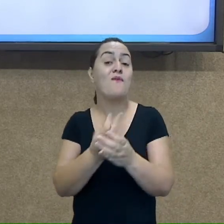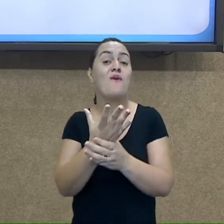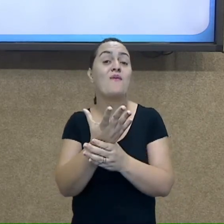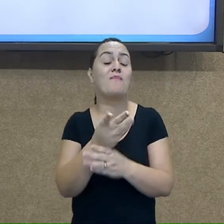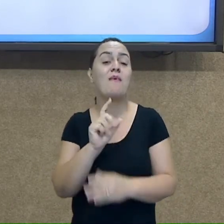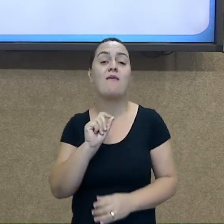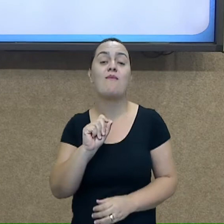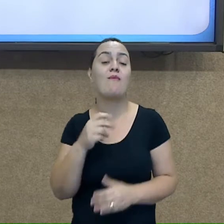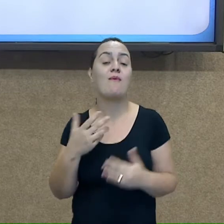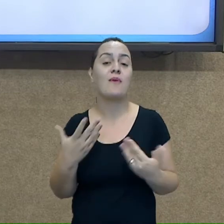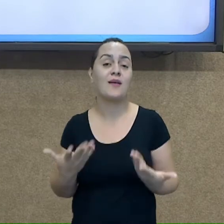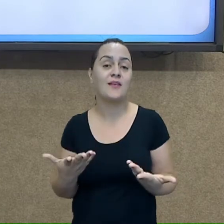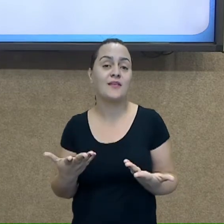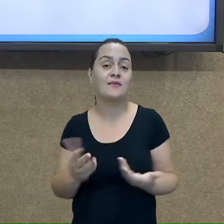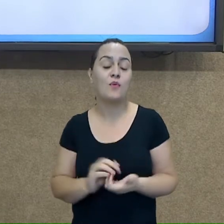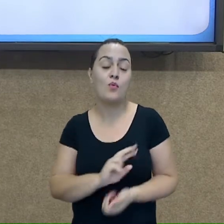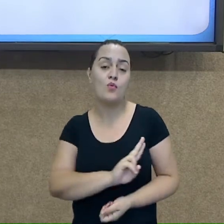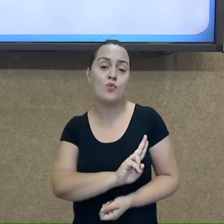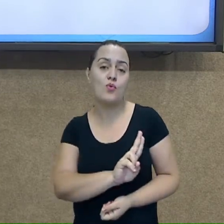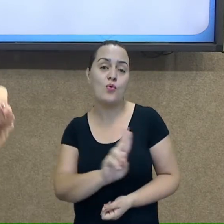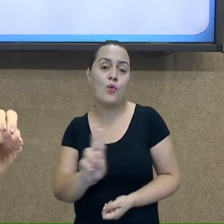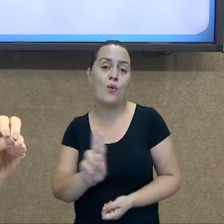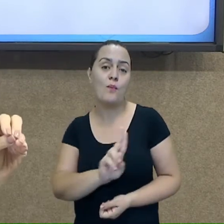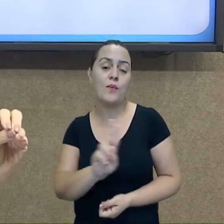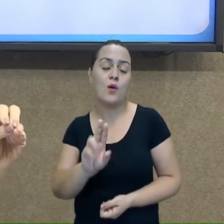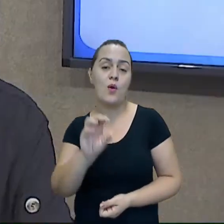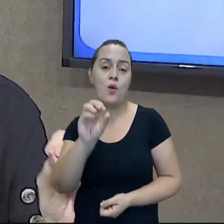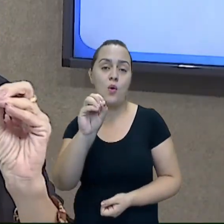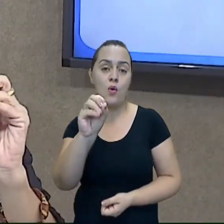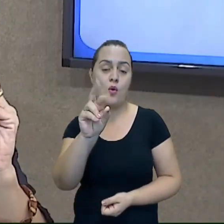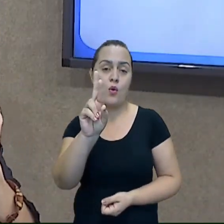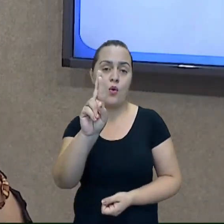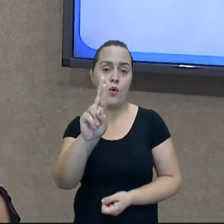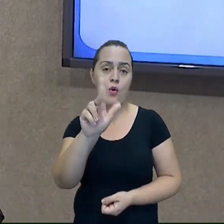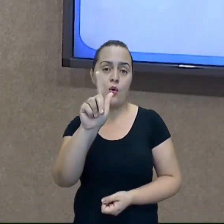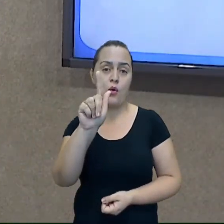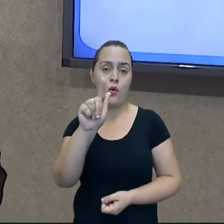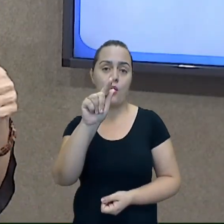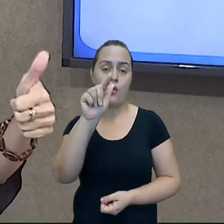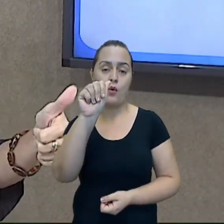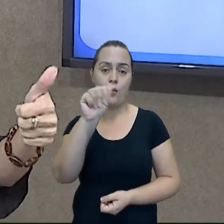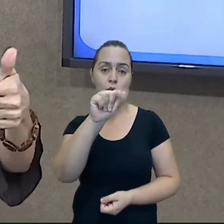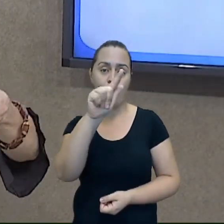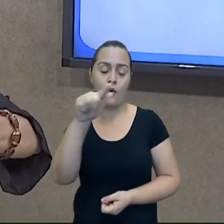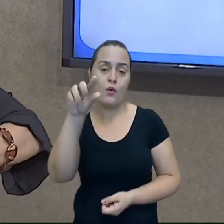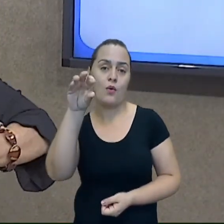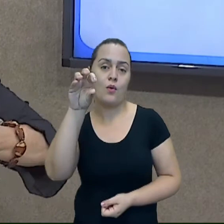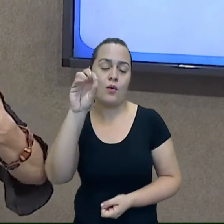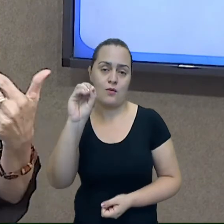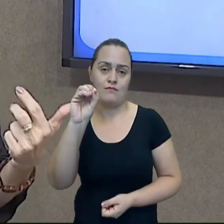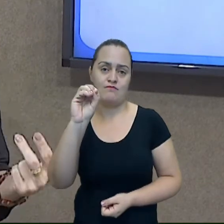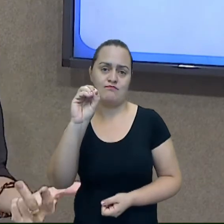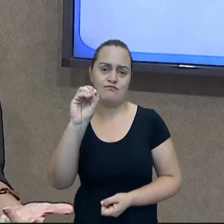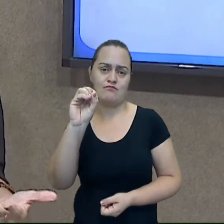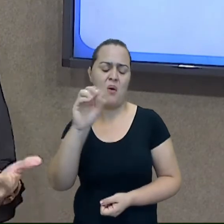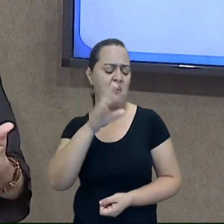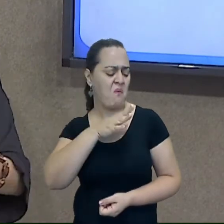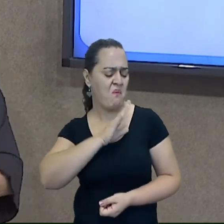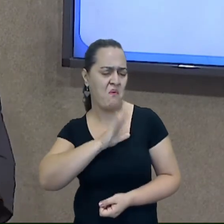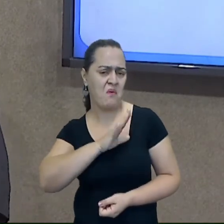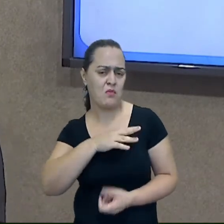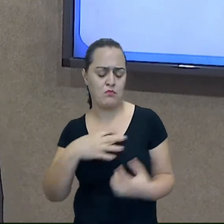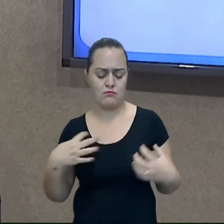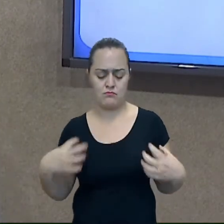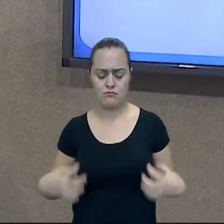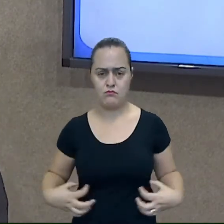constituir o que nós denominamos órgão. Então, a gente tem aí o coração, o pulmão, os